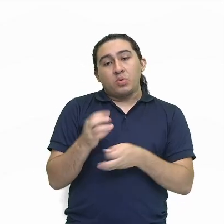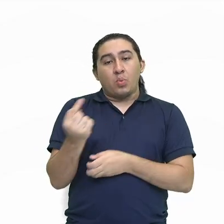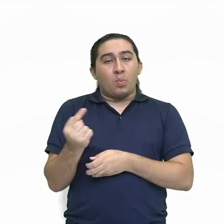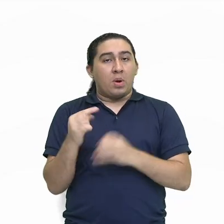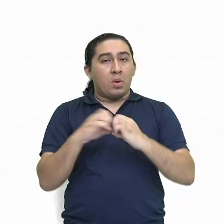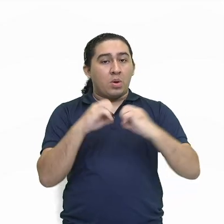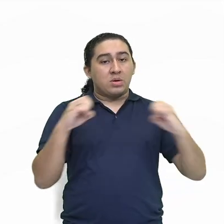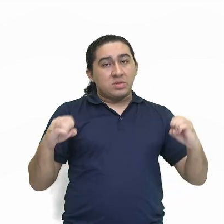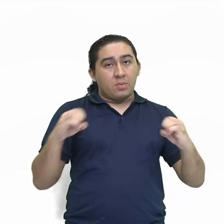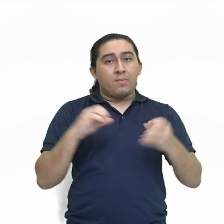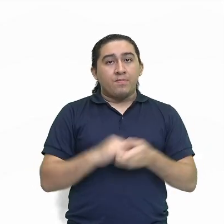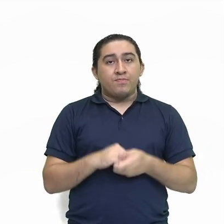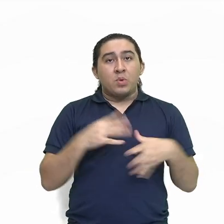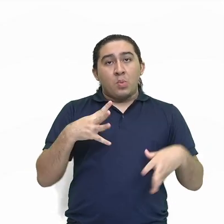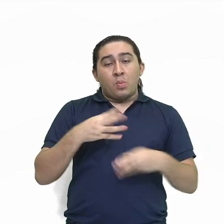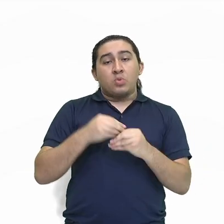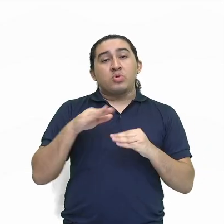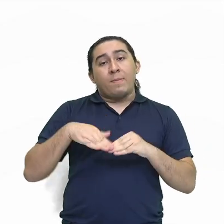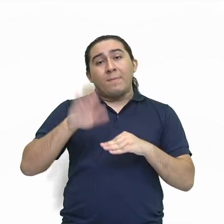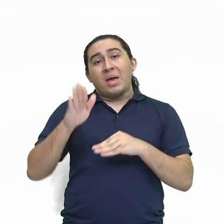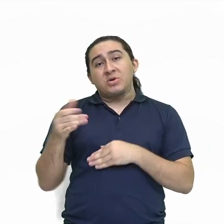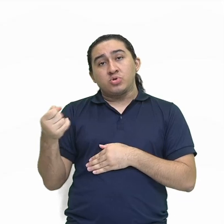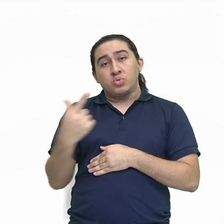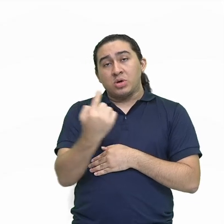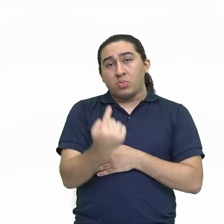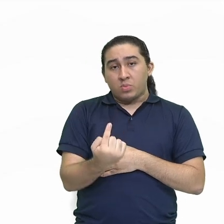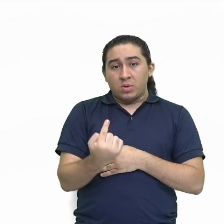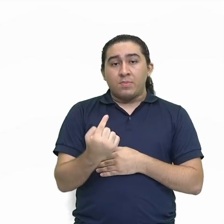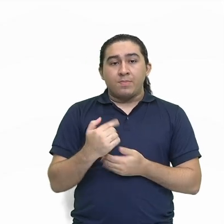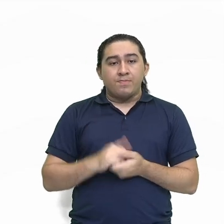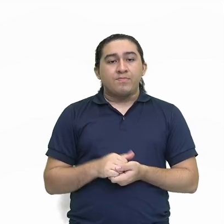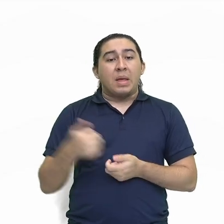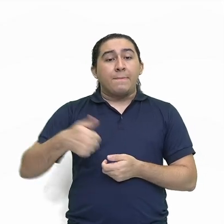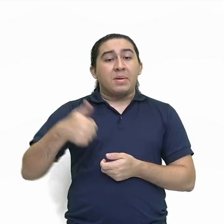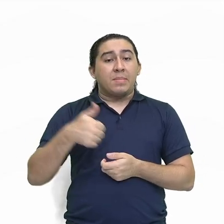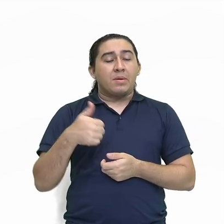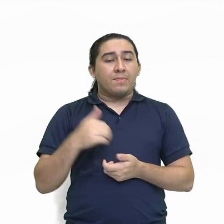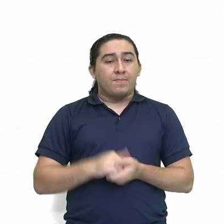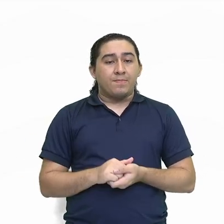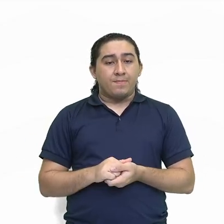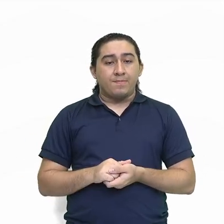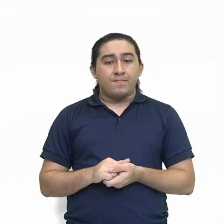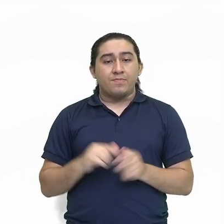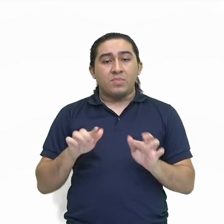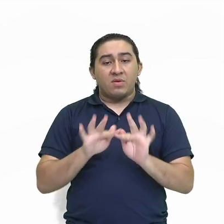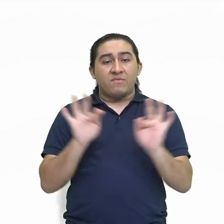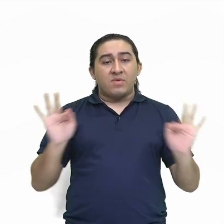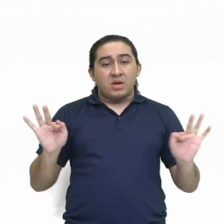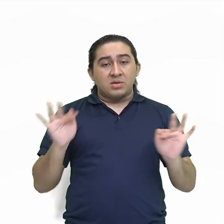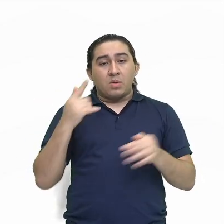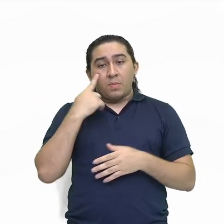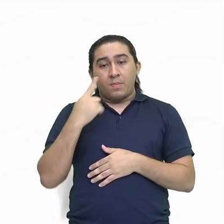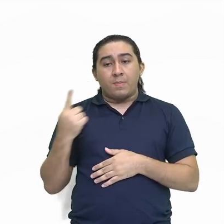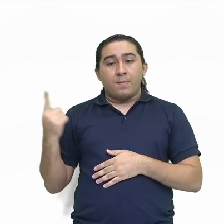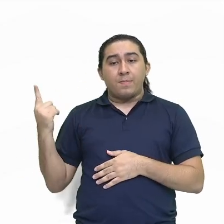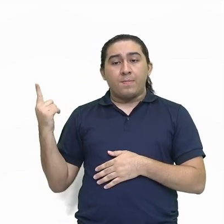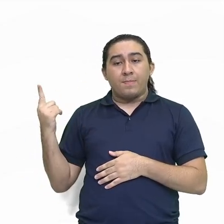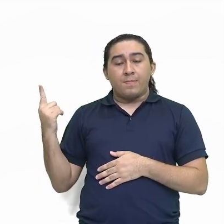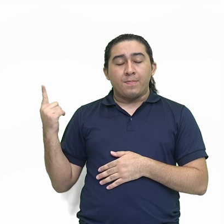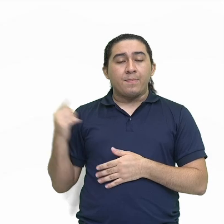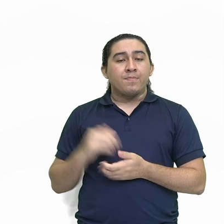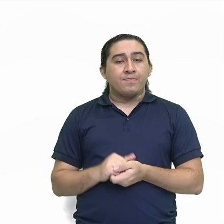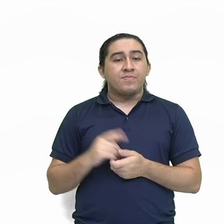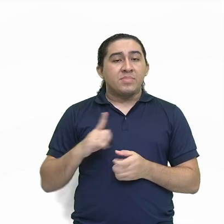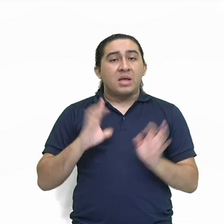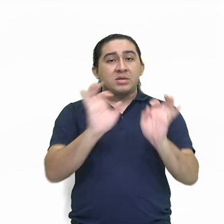oração, composto, mais de uma oração. Primeiro, vamos conquistar uma paz duradoura. Eu tenho um